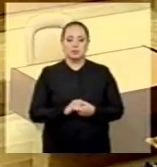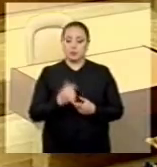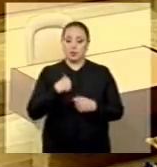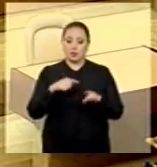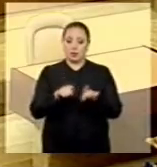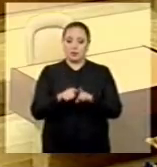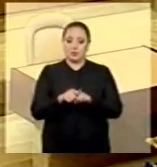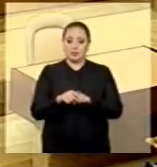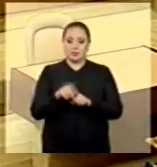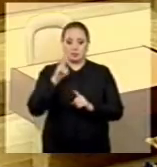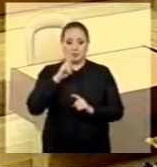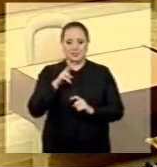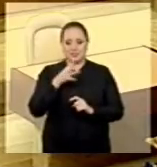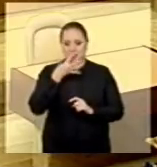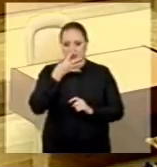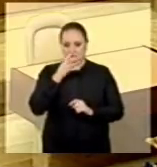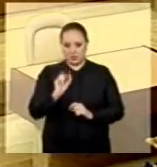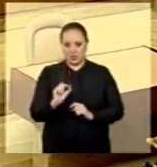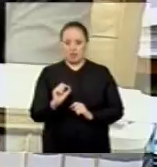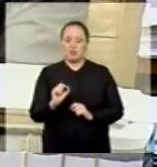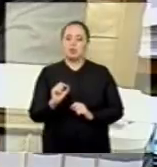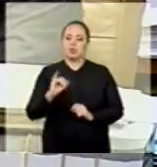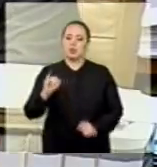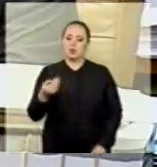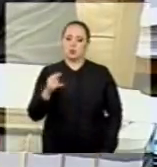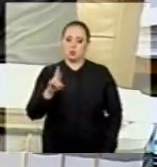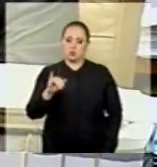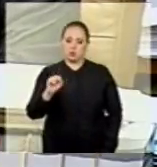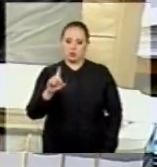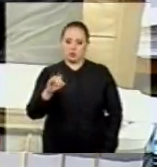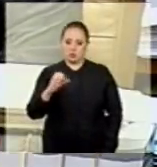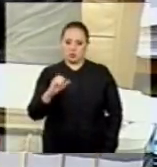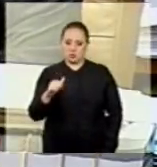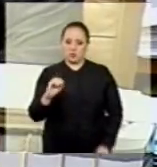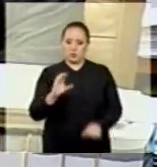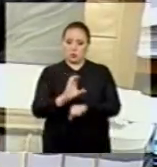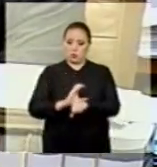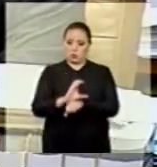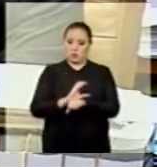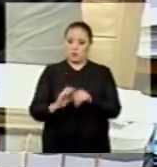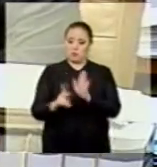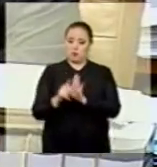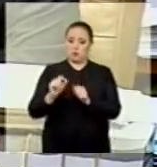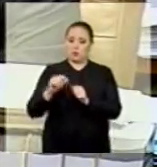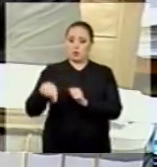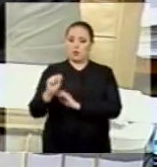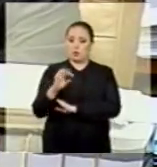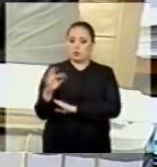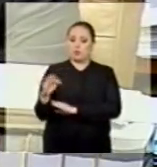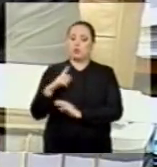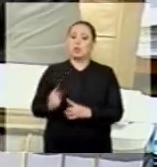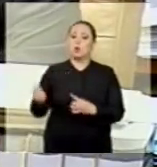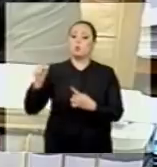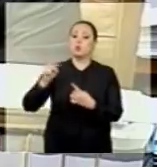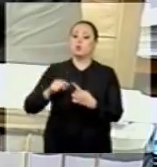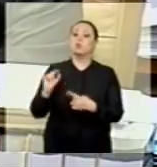observo que o exercício da jurisdição constitucional por esta Corte Suprema tem por objetivo